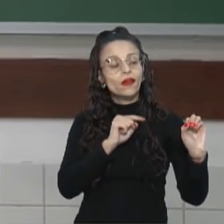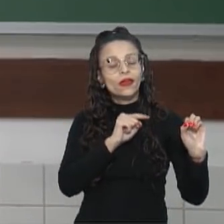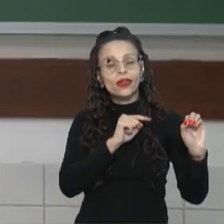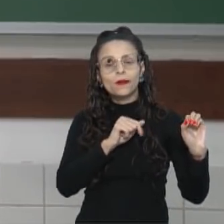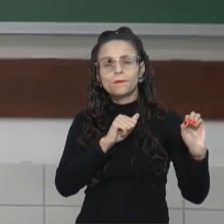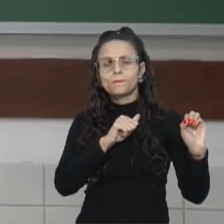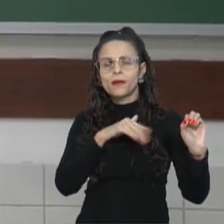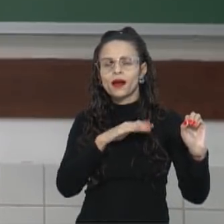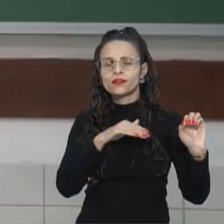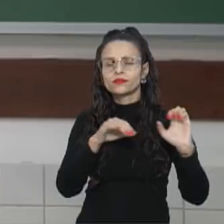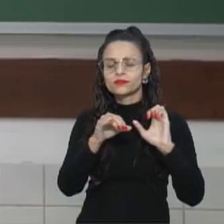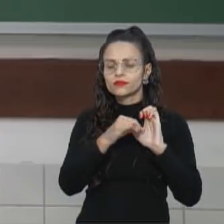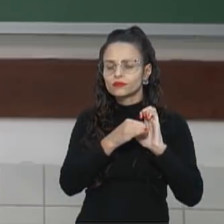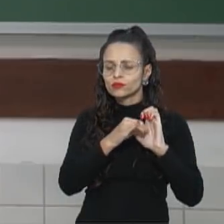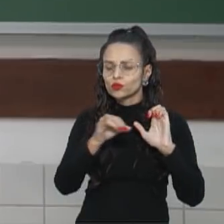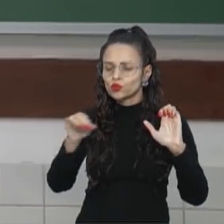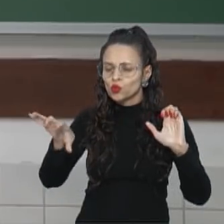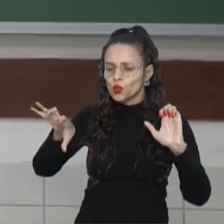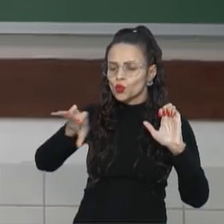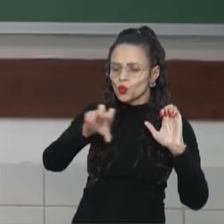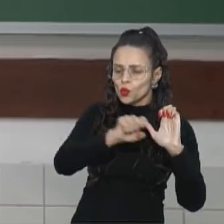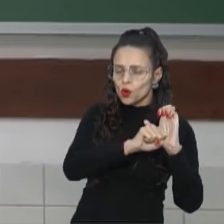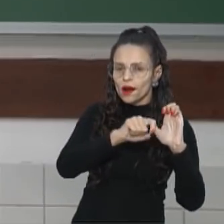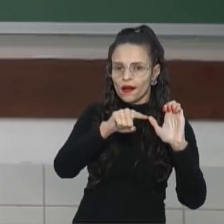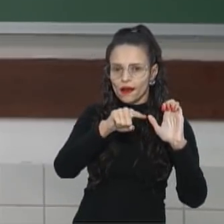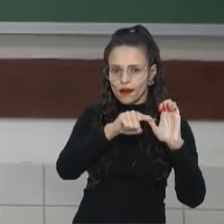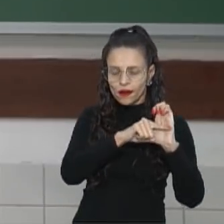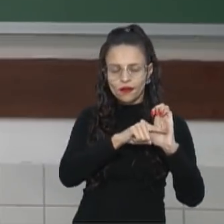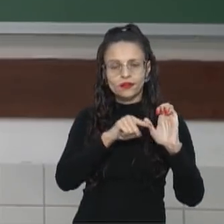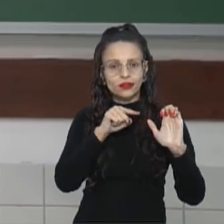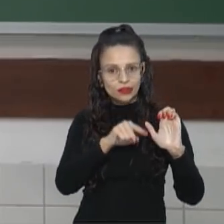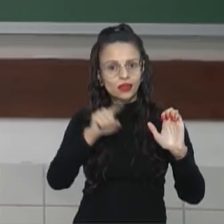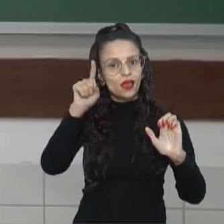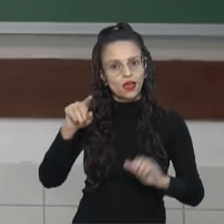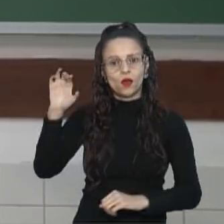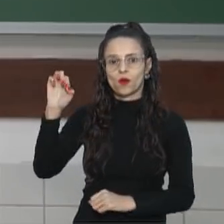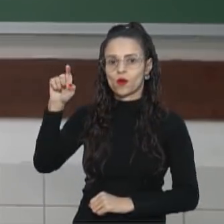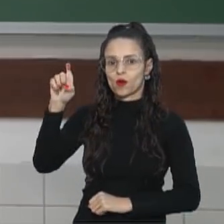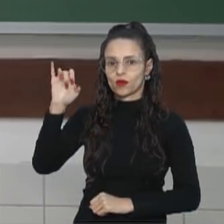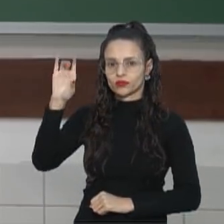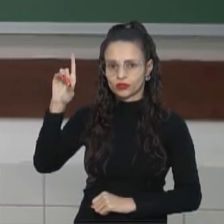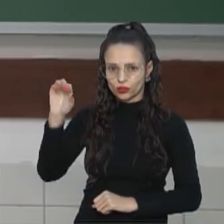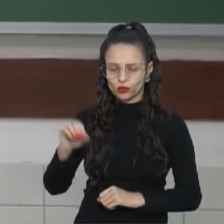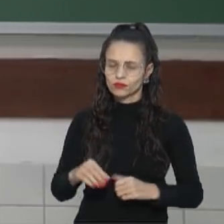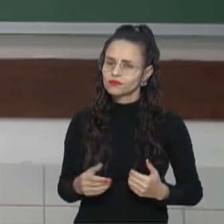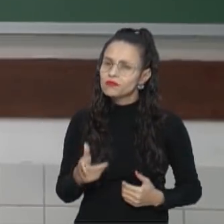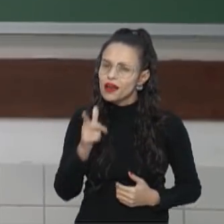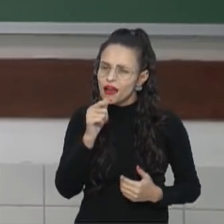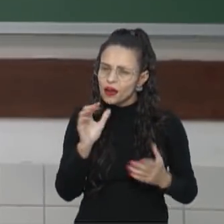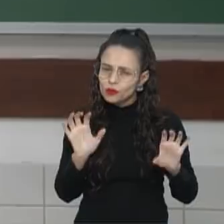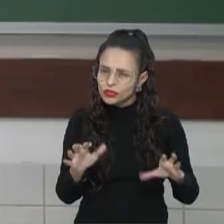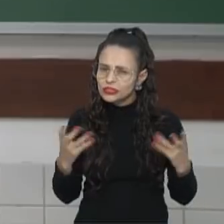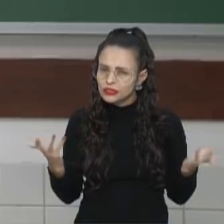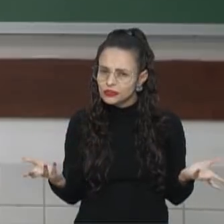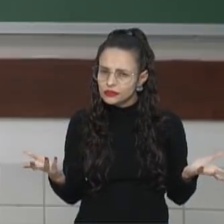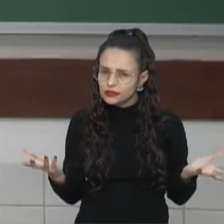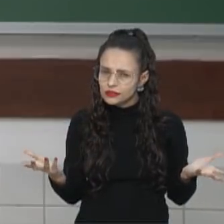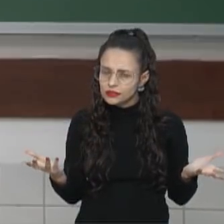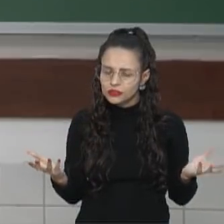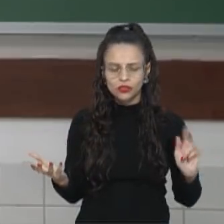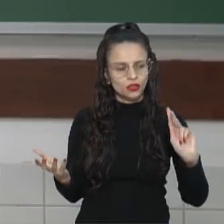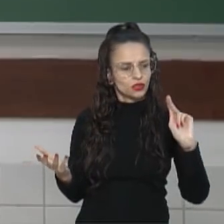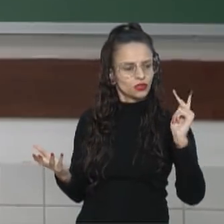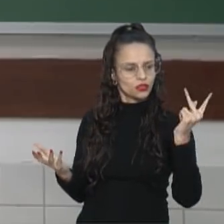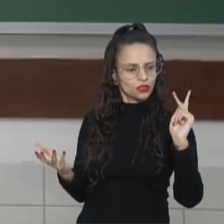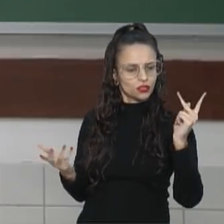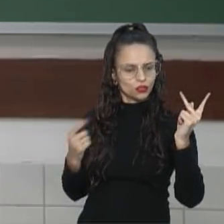o mais eletronegativo. Do que nós estamos falando? Óxidos. E a água não é assim? Tem um átomo de